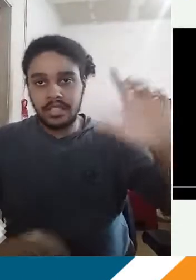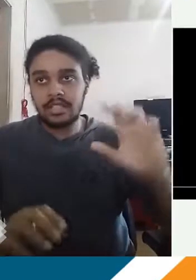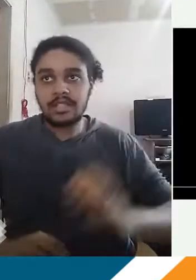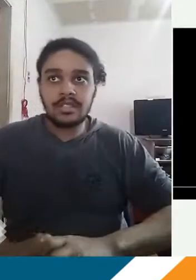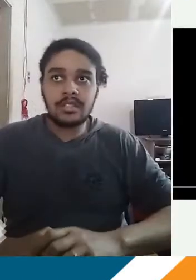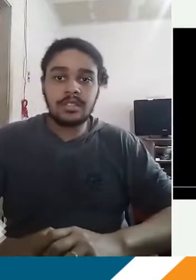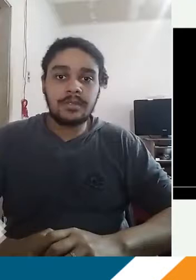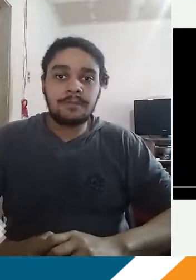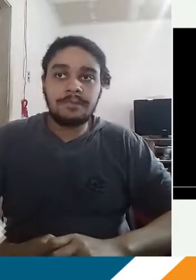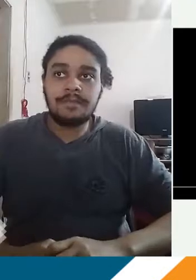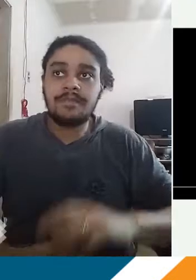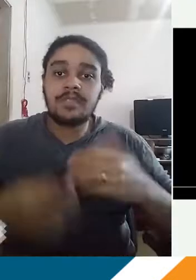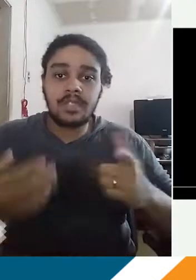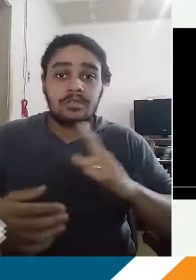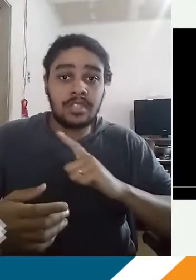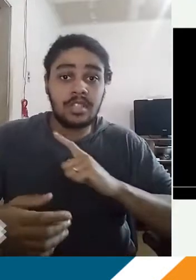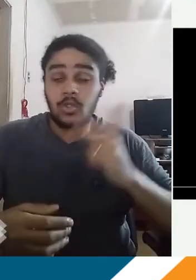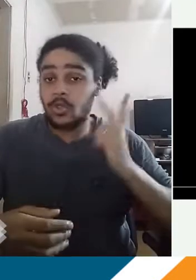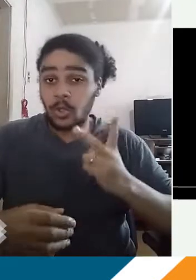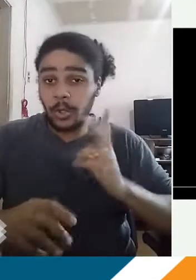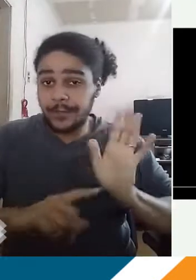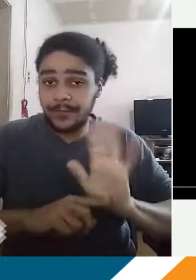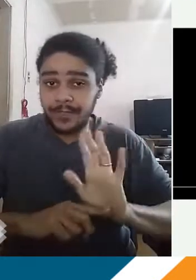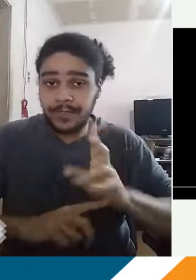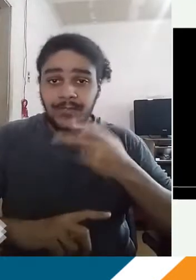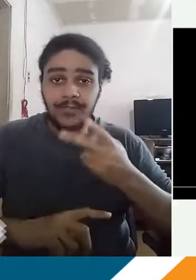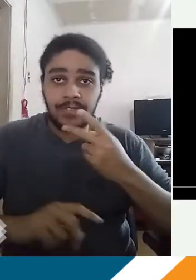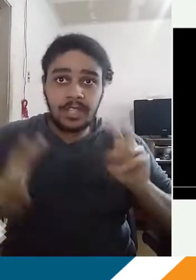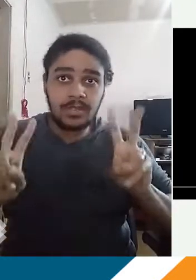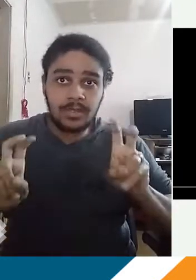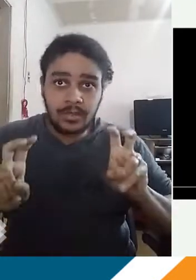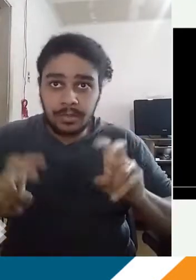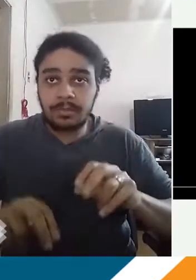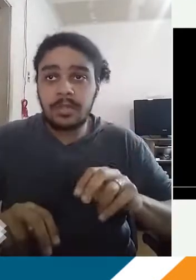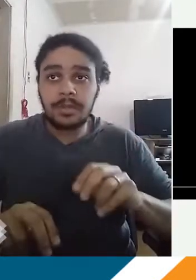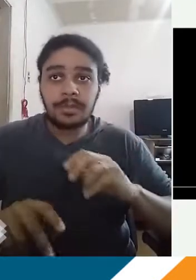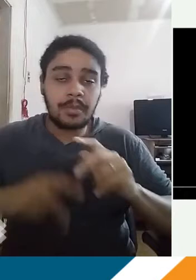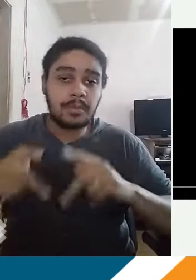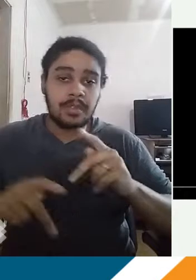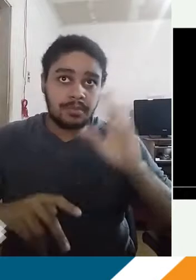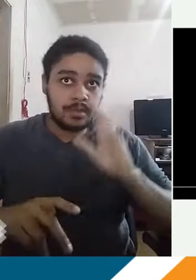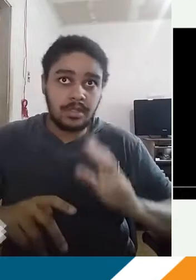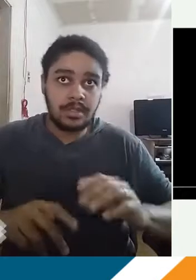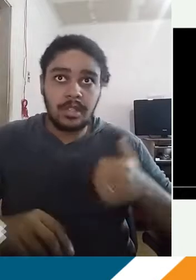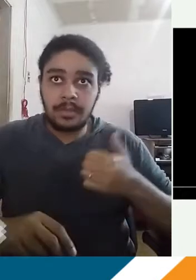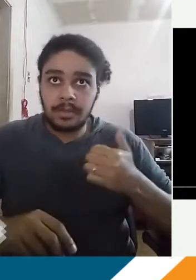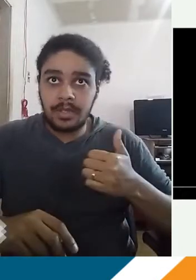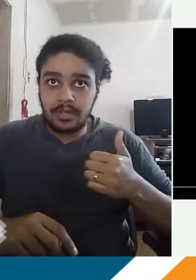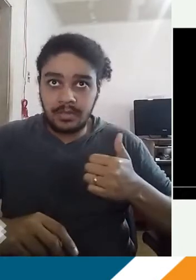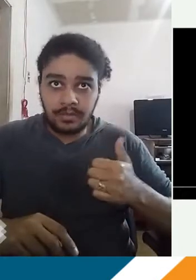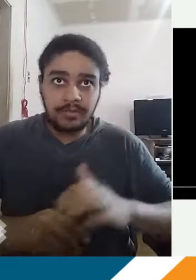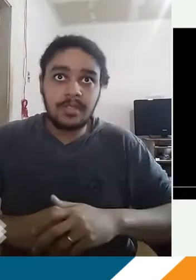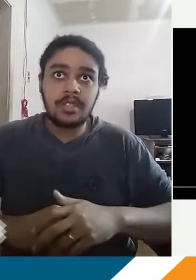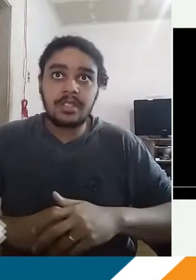sudeste. Assim sendo, pessoal, trouxe aqui 2 vídeos que tratam da conjuntura da população brasileira. O primeiro que